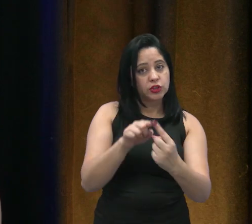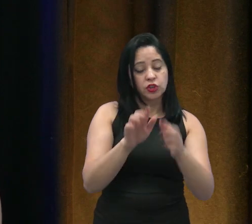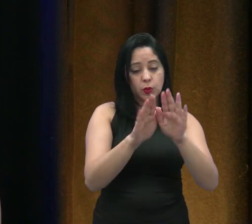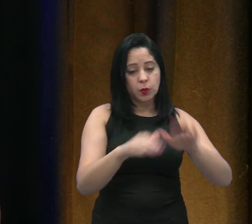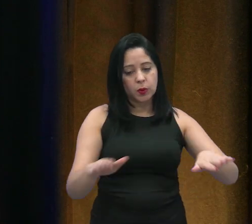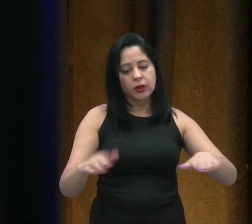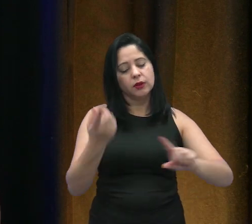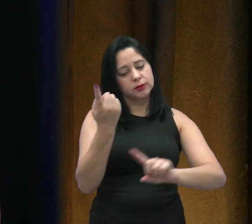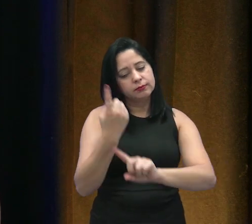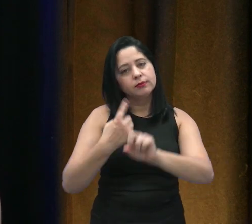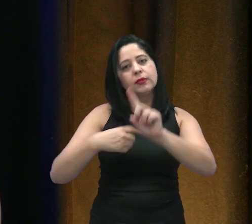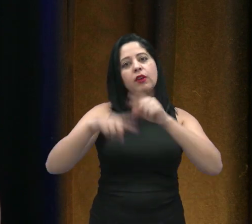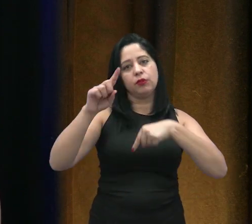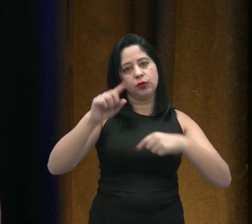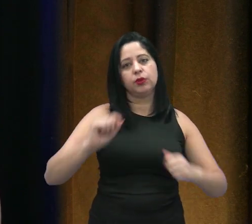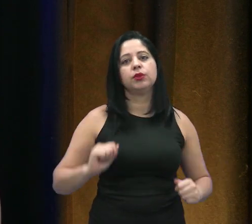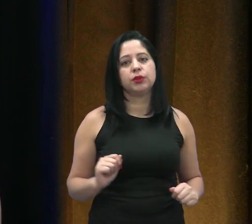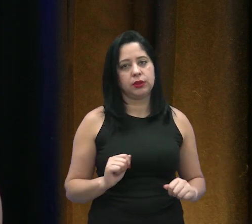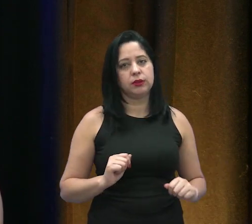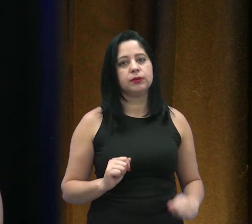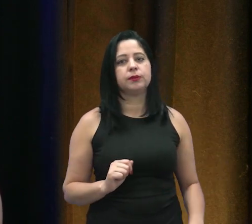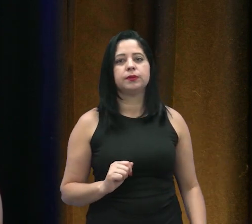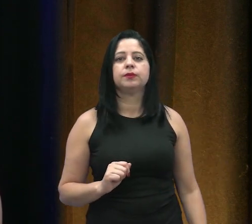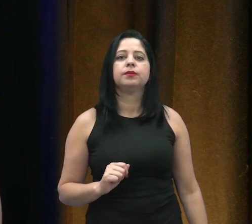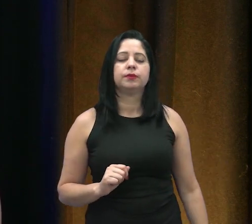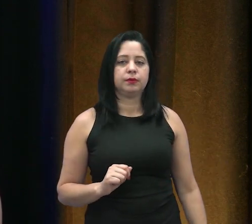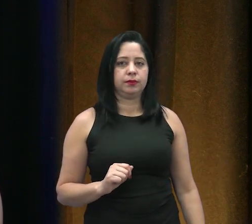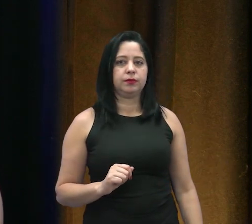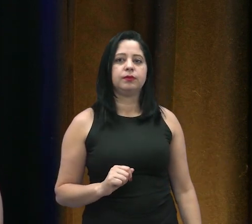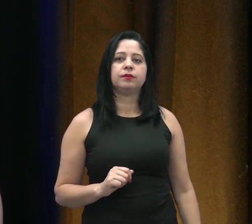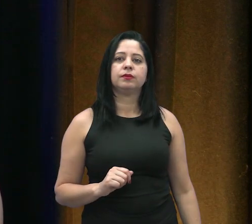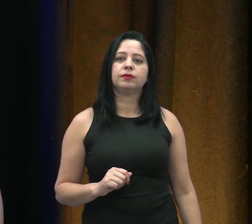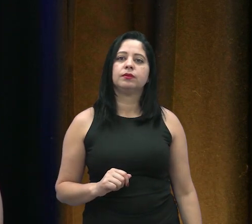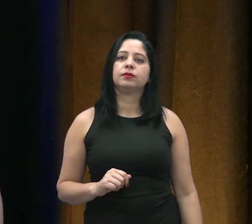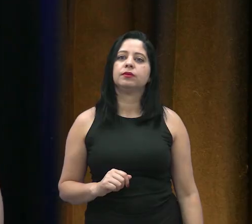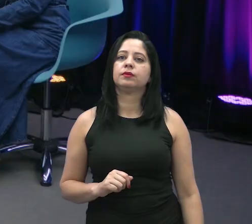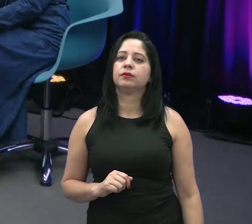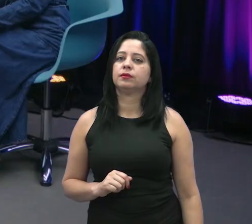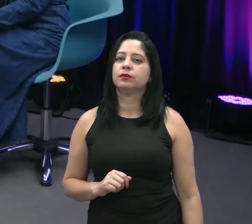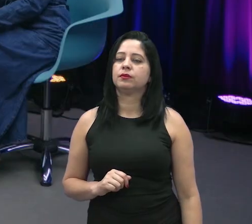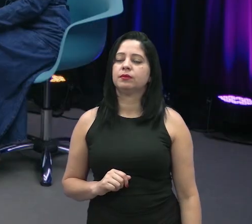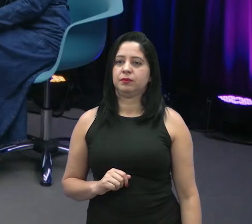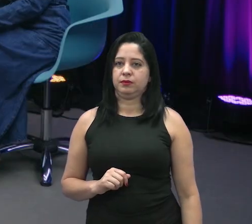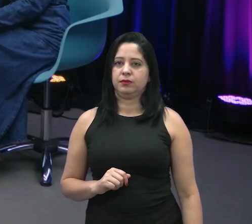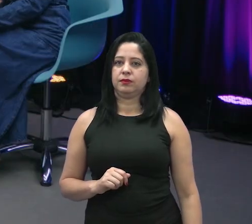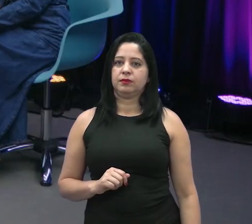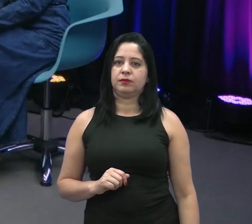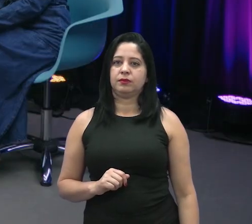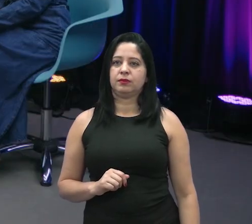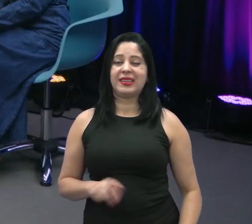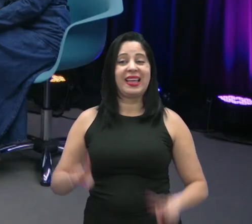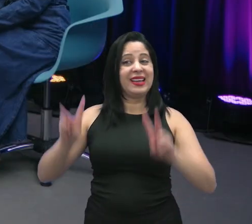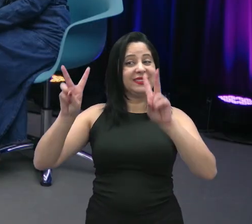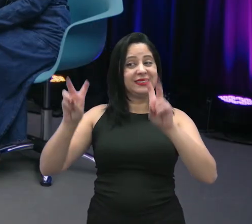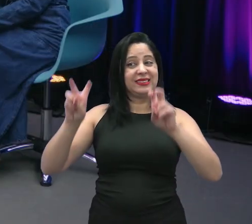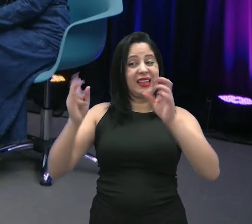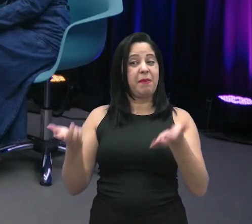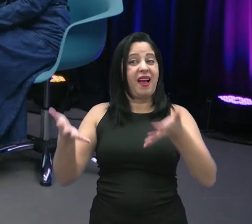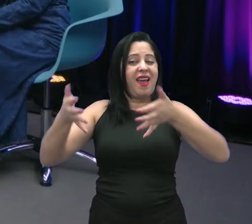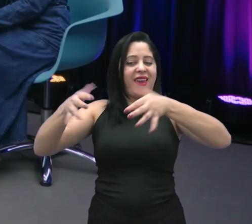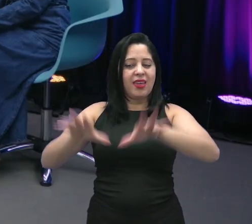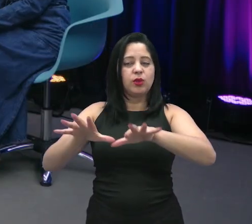para vocês essa melhoria também. Então pode estar orientando, né? Certo. Qual o desafio quando se fala